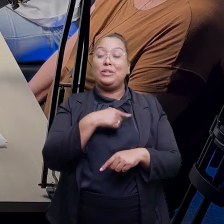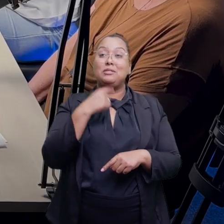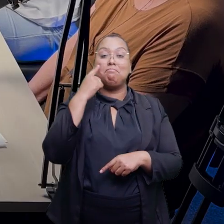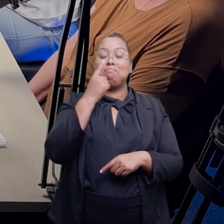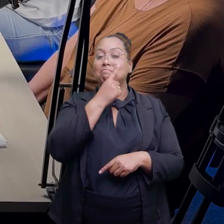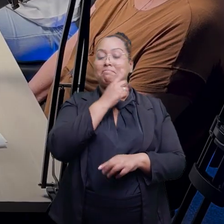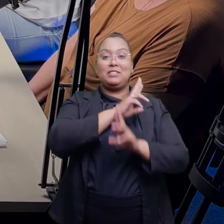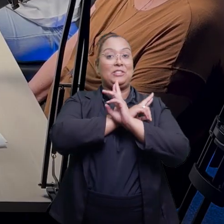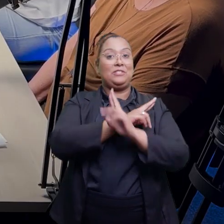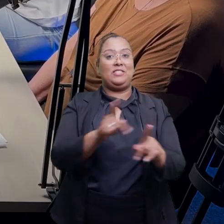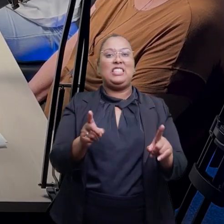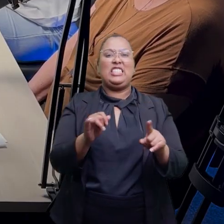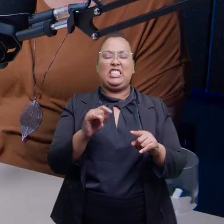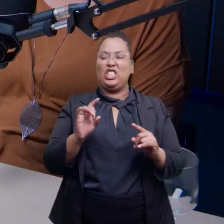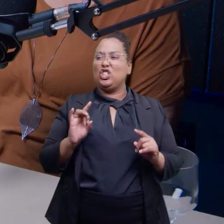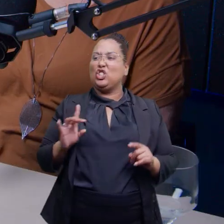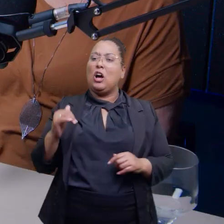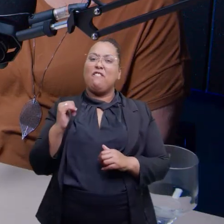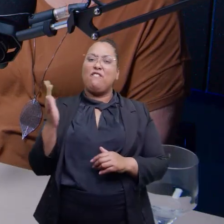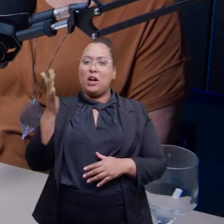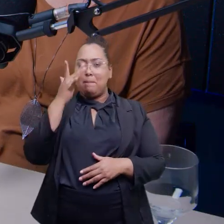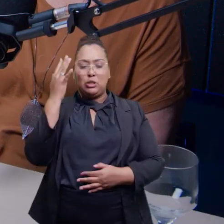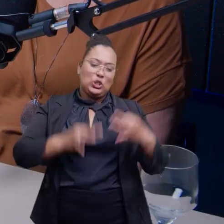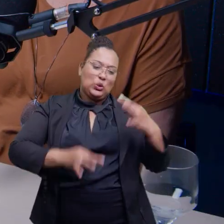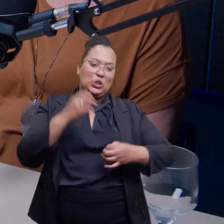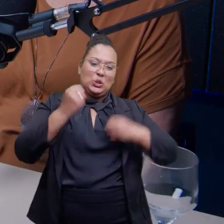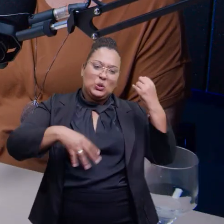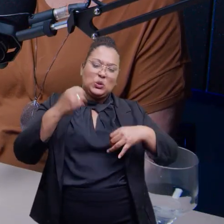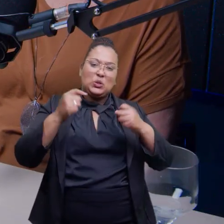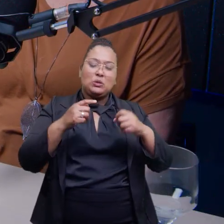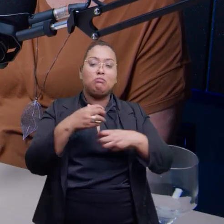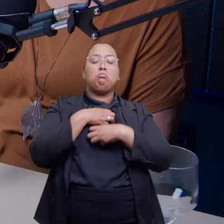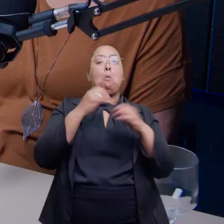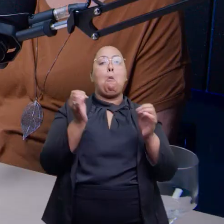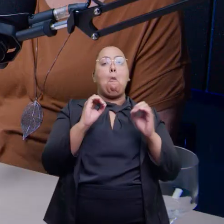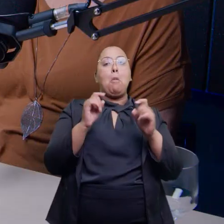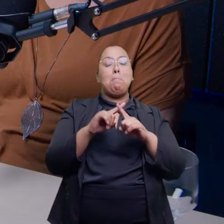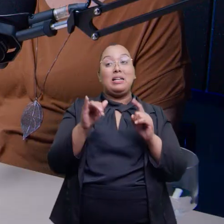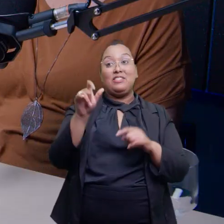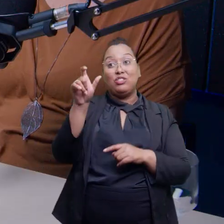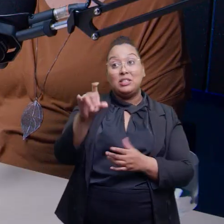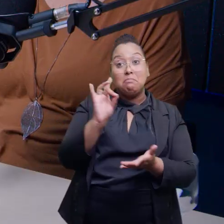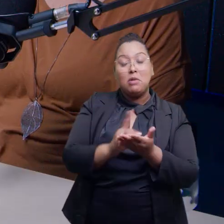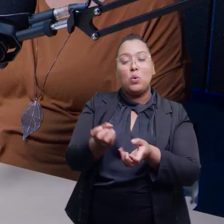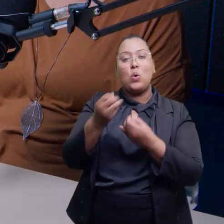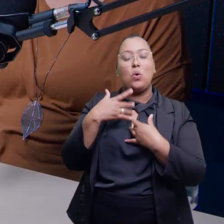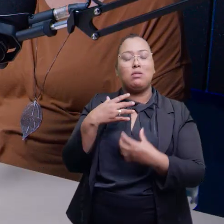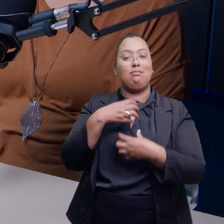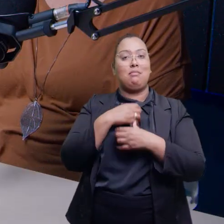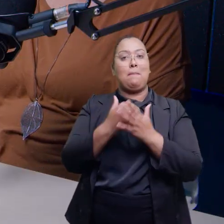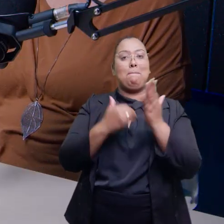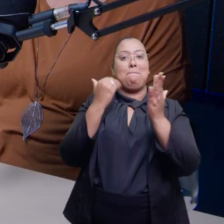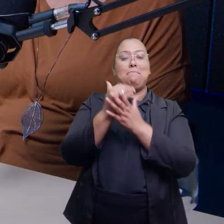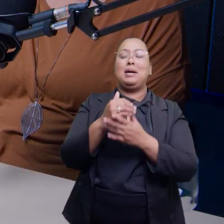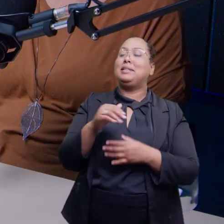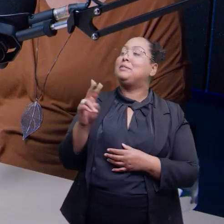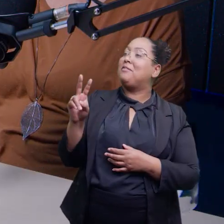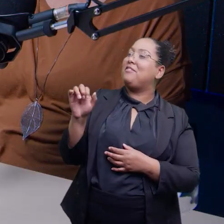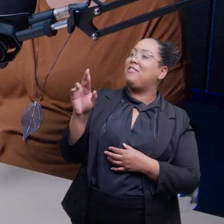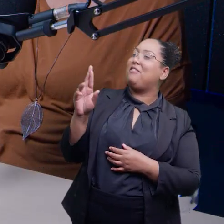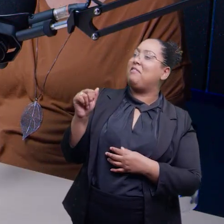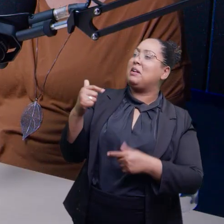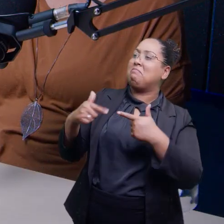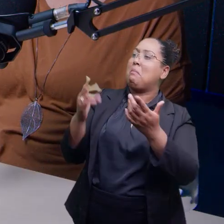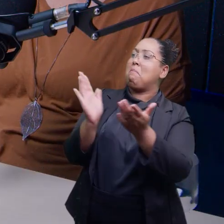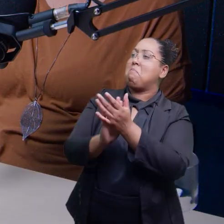mudar a visão. Talvez se fosse só a gente falando da perspectiva jurídica, né, não teria o mesmo impacto. Não. E Vera, assim, eu queria parabenizar pelo